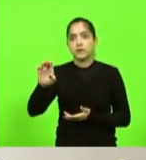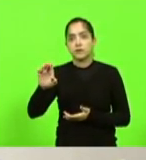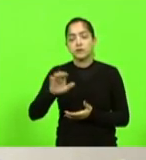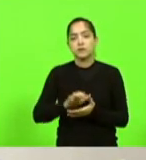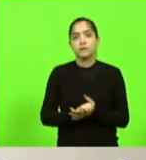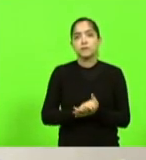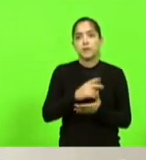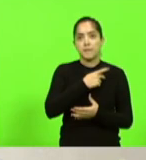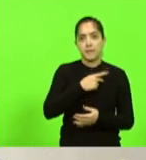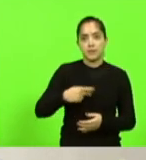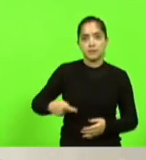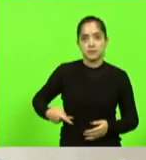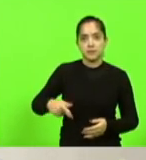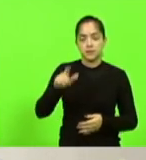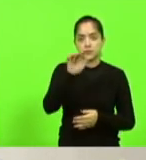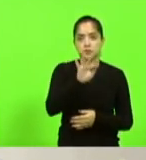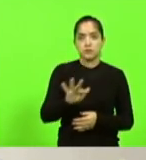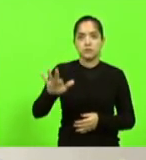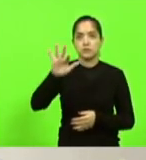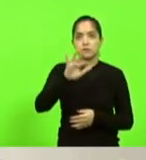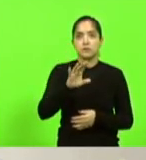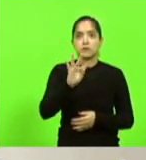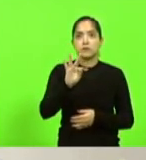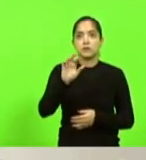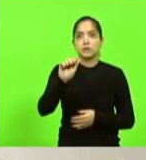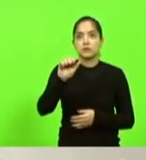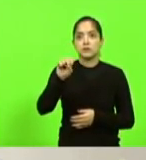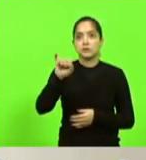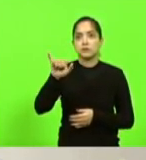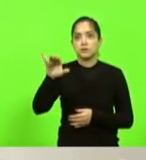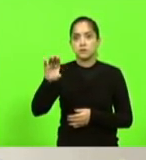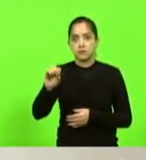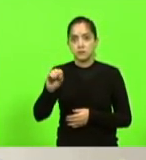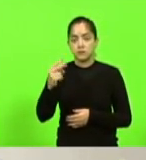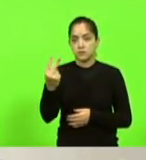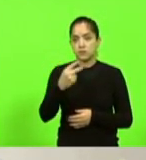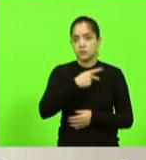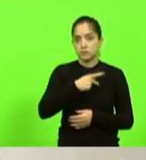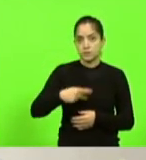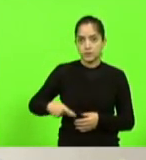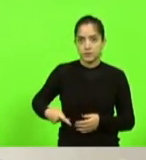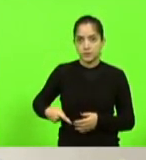Federação, Tássio Casten, que é o vice-presidente,